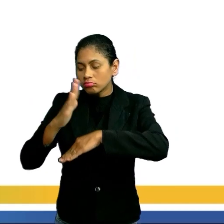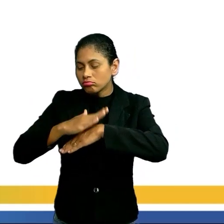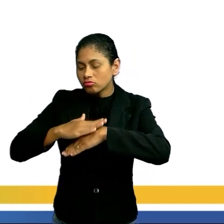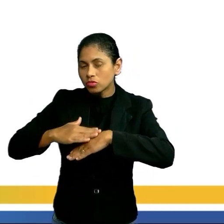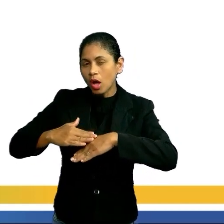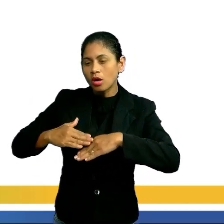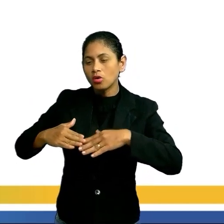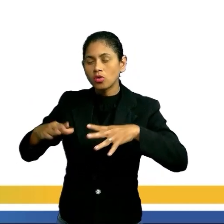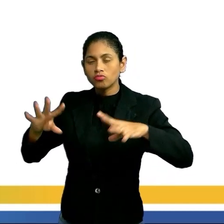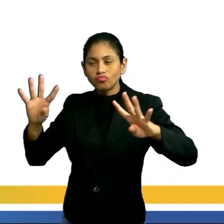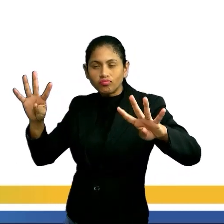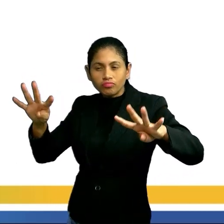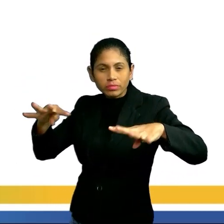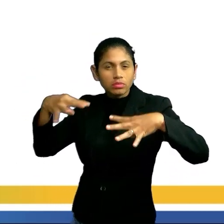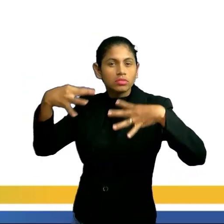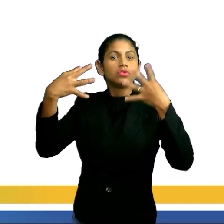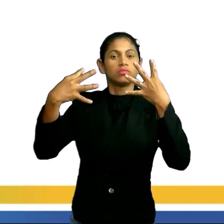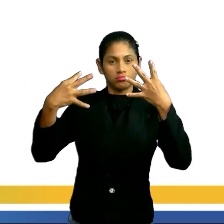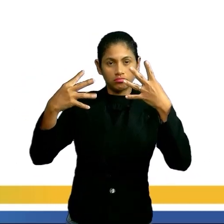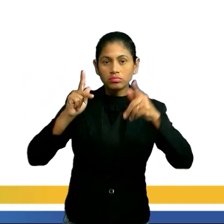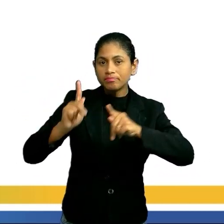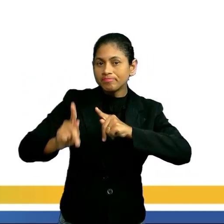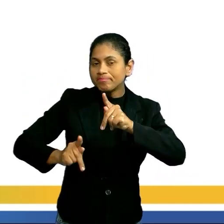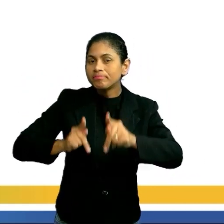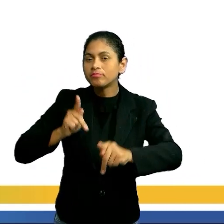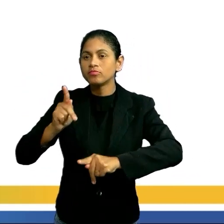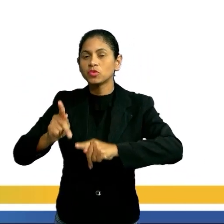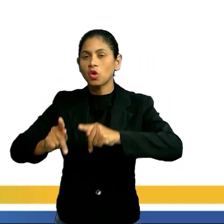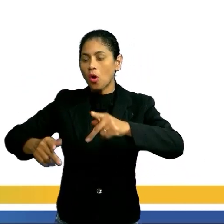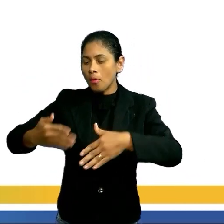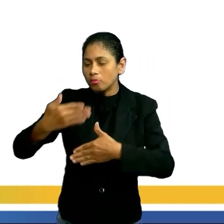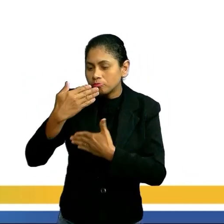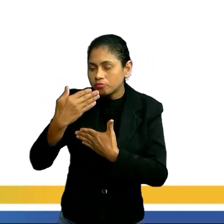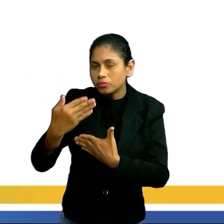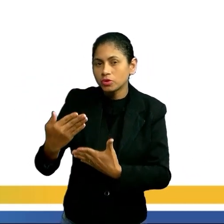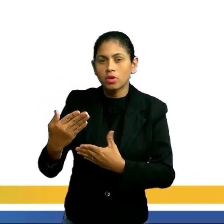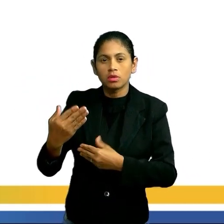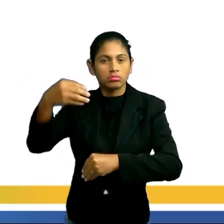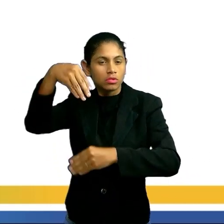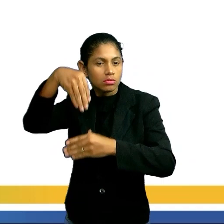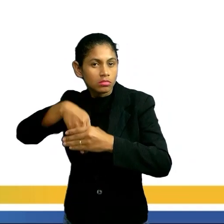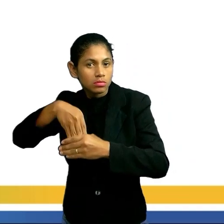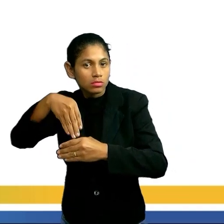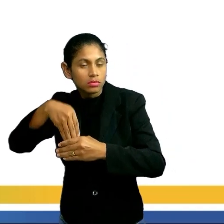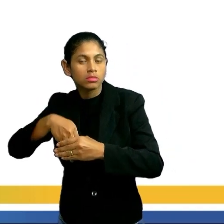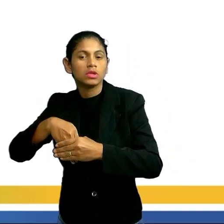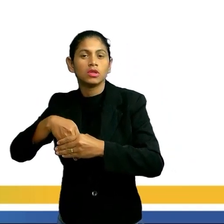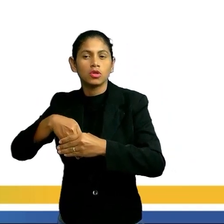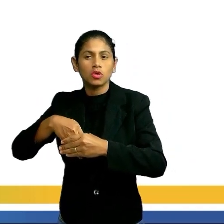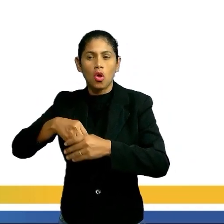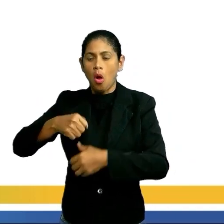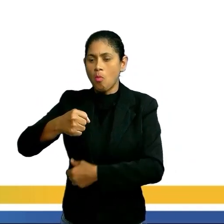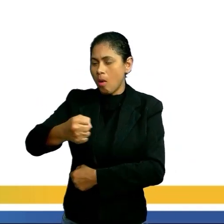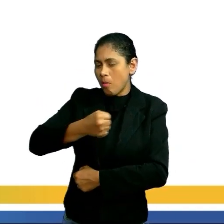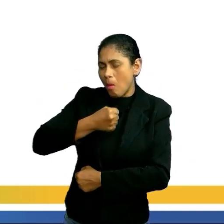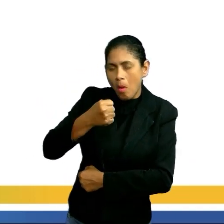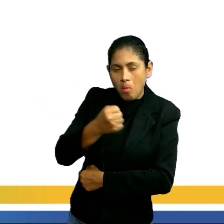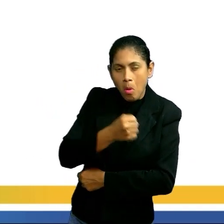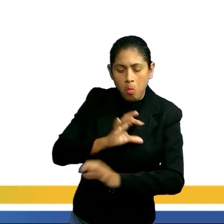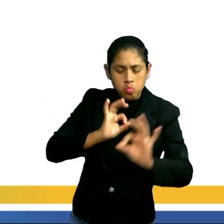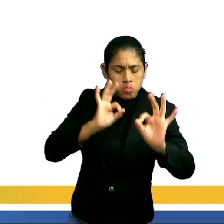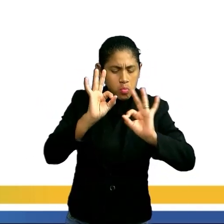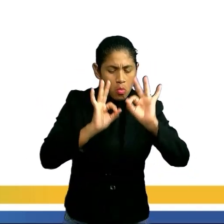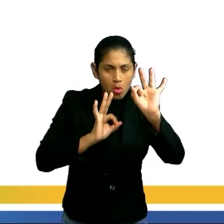popular, eles faziam um apelo popular nas suas campanhas, eles faziam aquele discurso bem